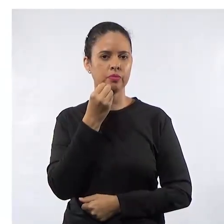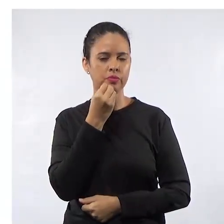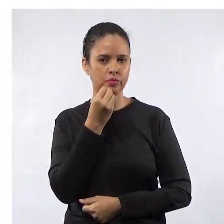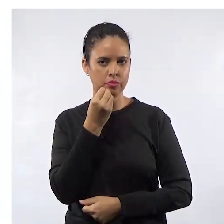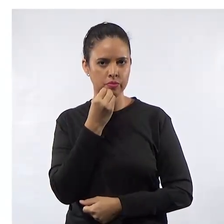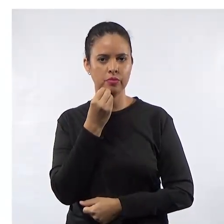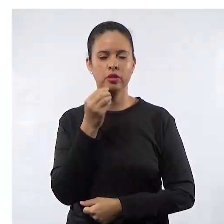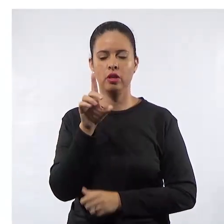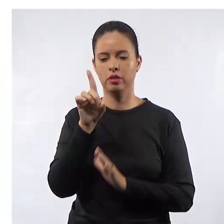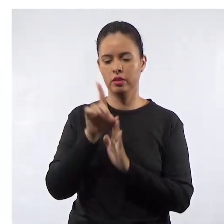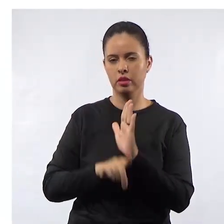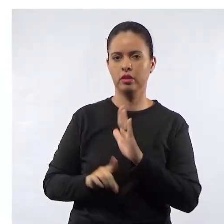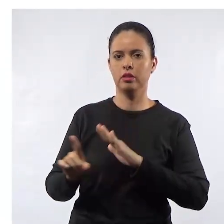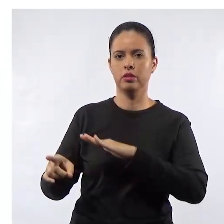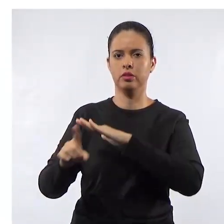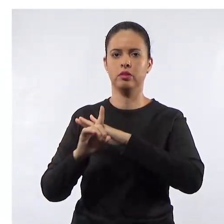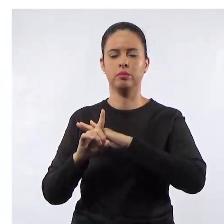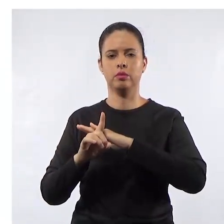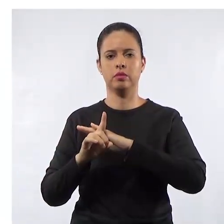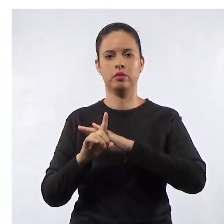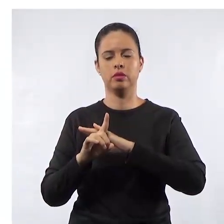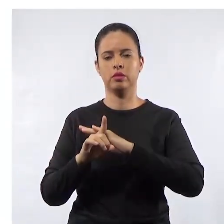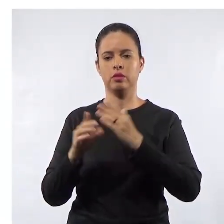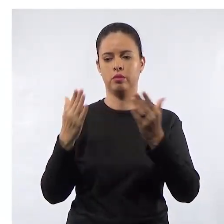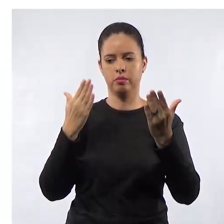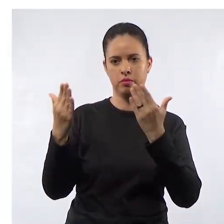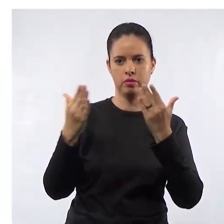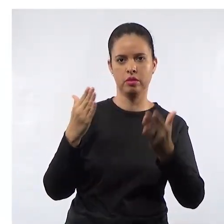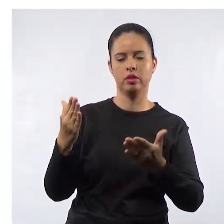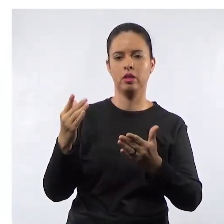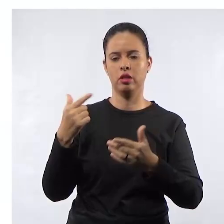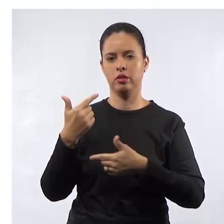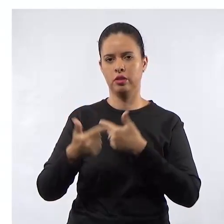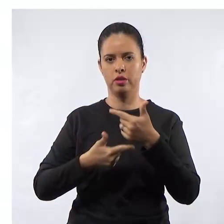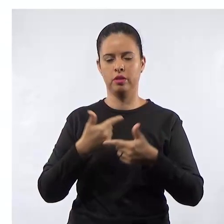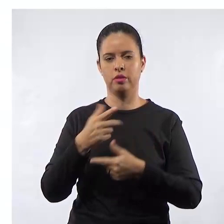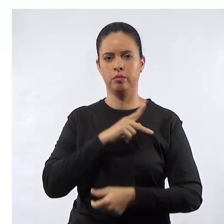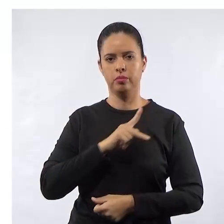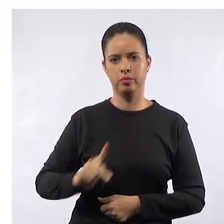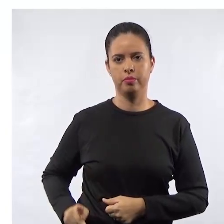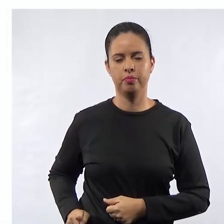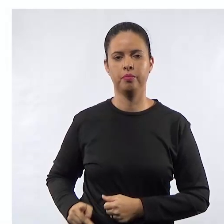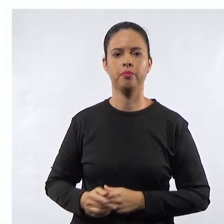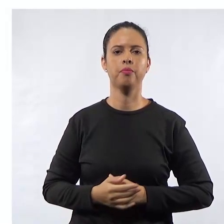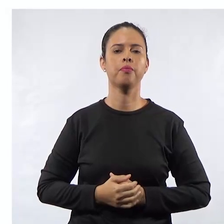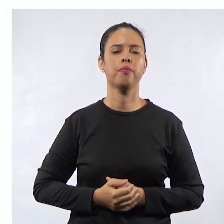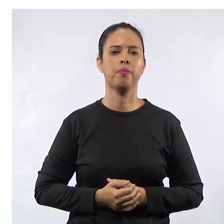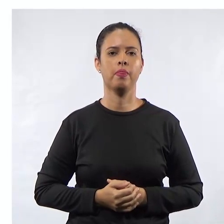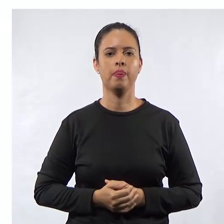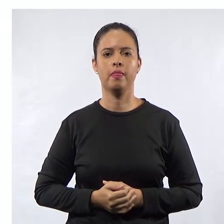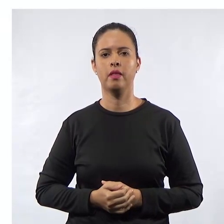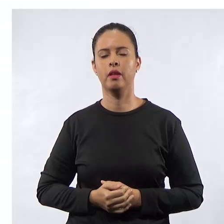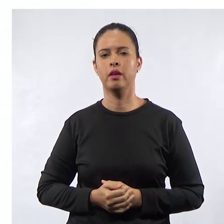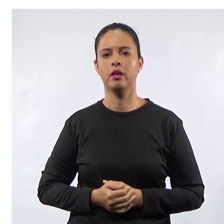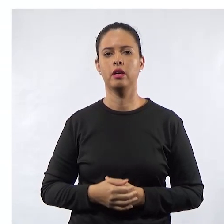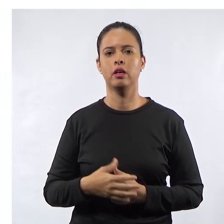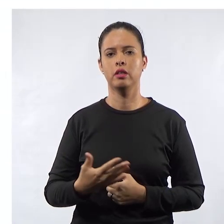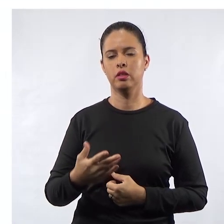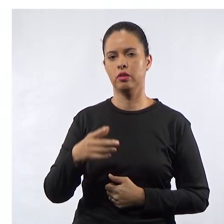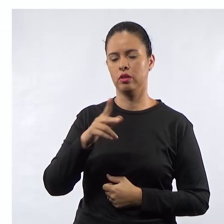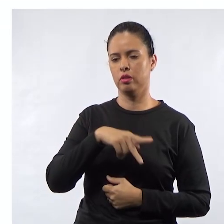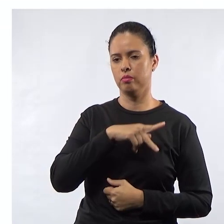sobre essa possibilidade aí do direito do consumidor em relação aos serviços públicos, tá?